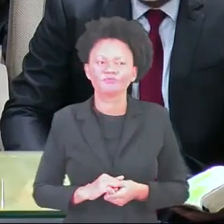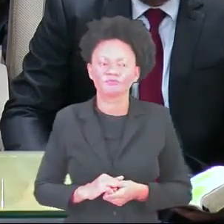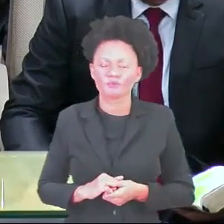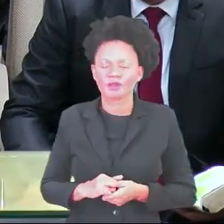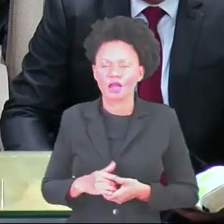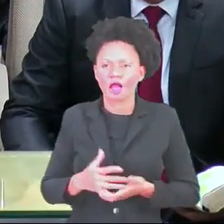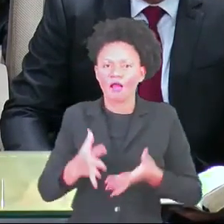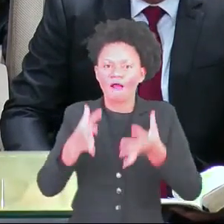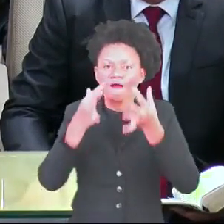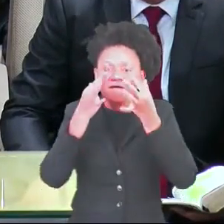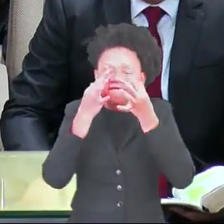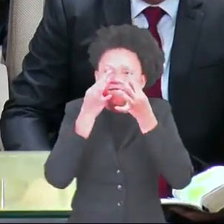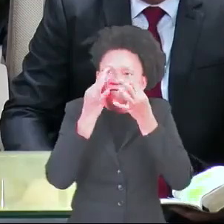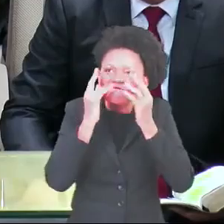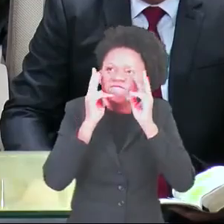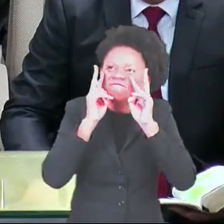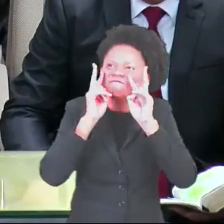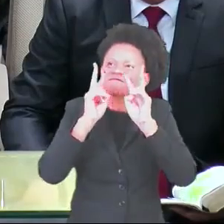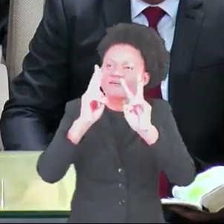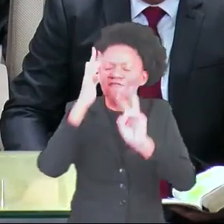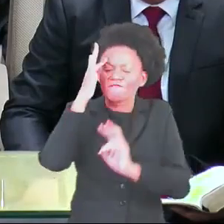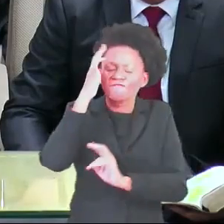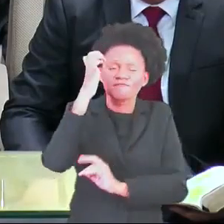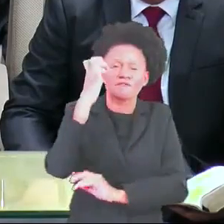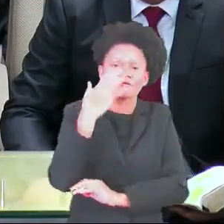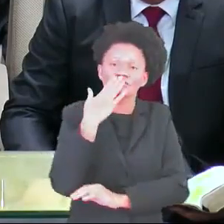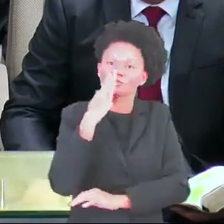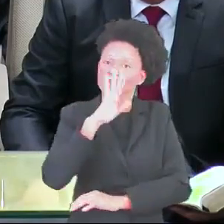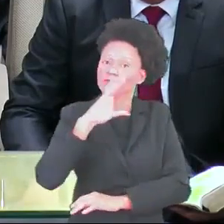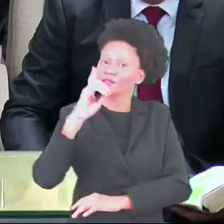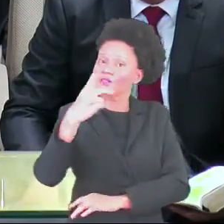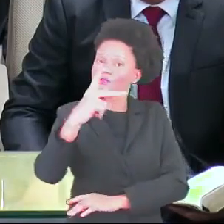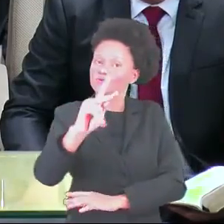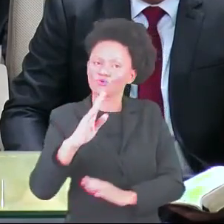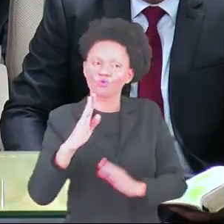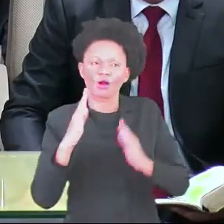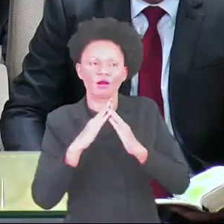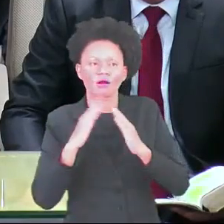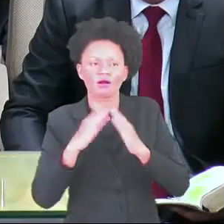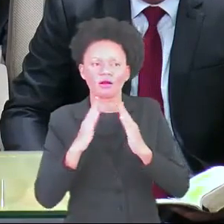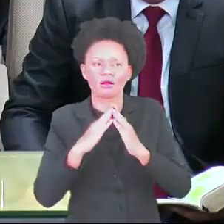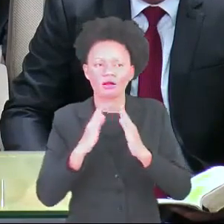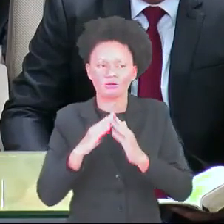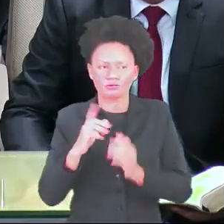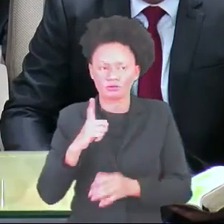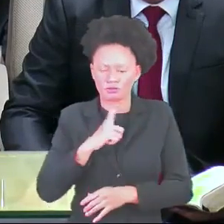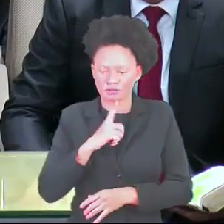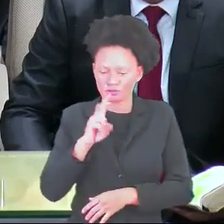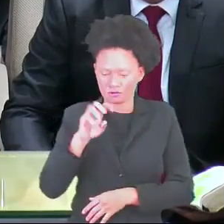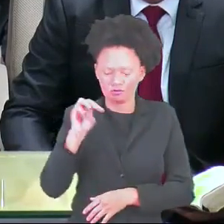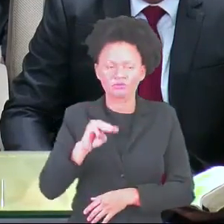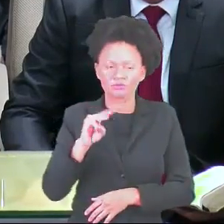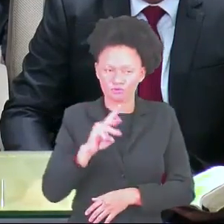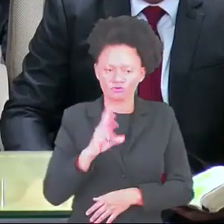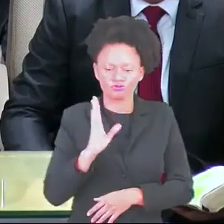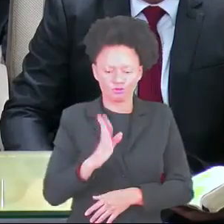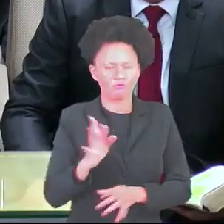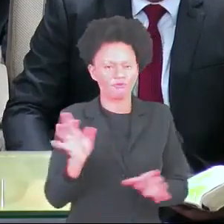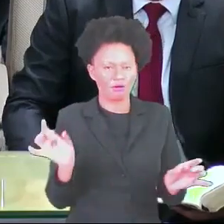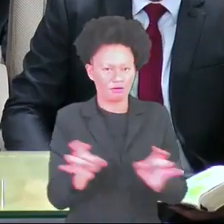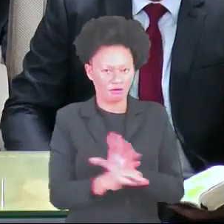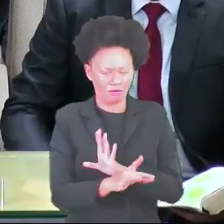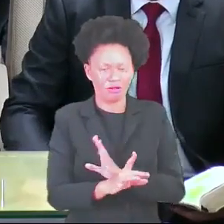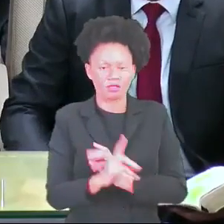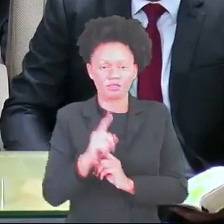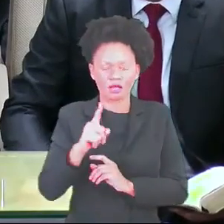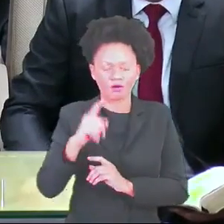Enxergue e confesse as promessas de Deus para sua casa. Vai lá na sua casa agora. Eu tenho mais 5 minutos, eu vou encerrar. Vai lá